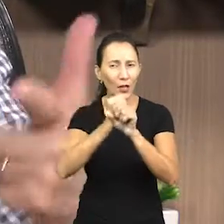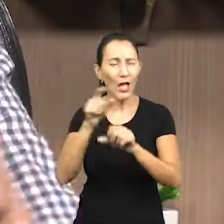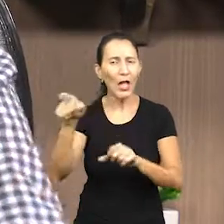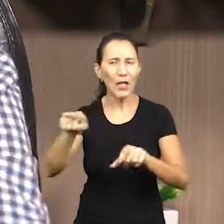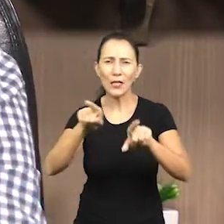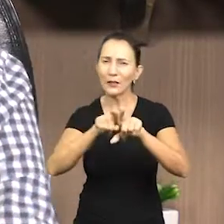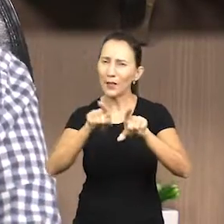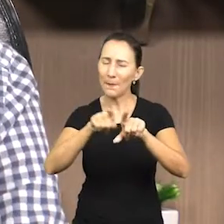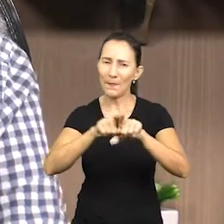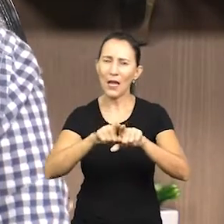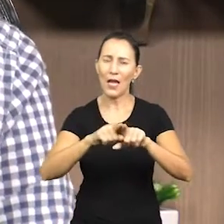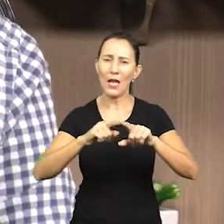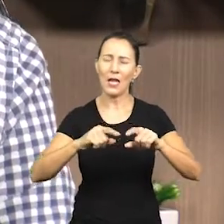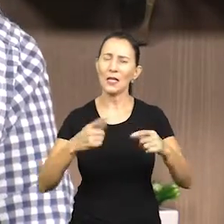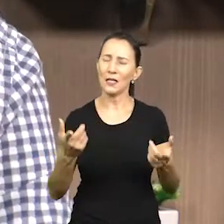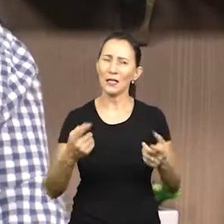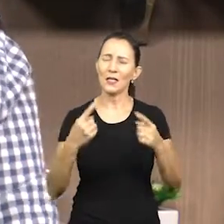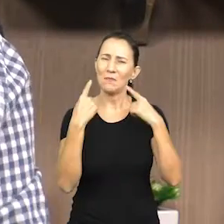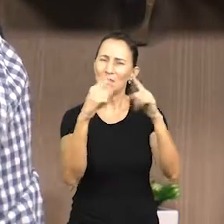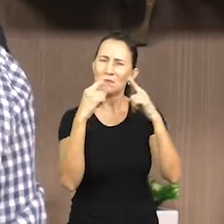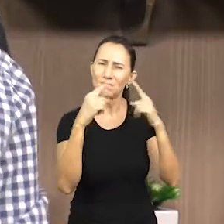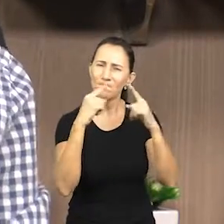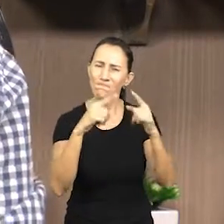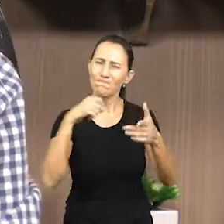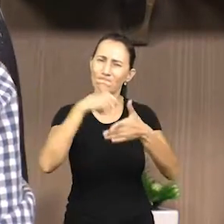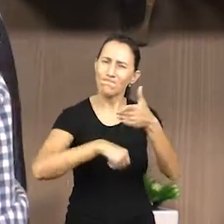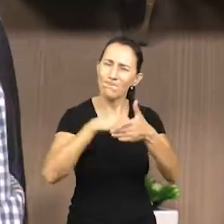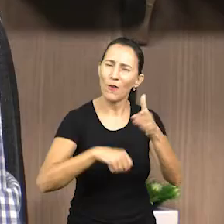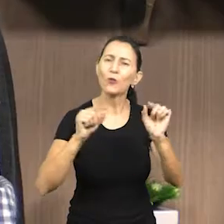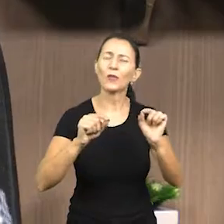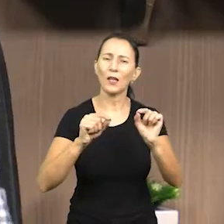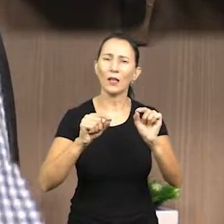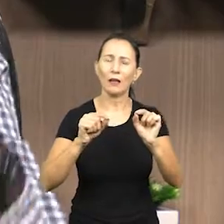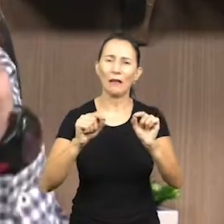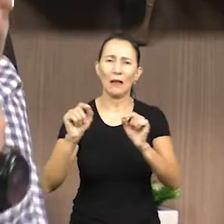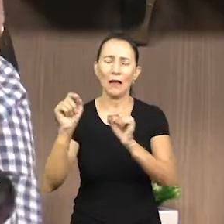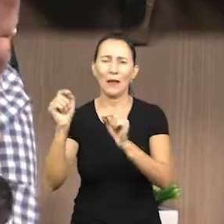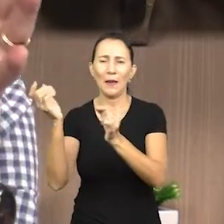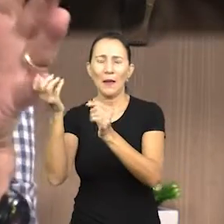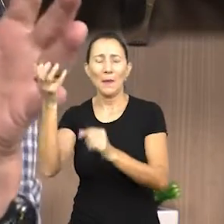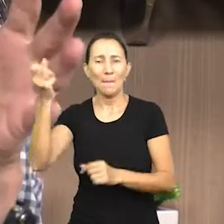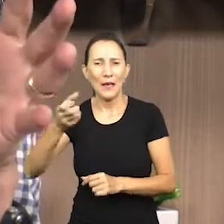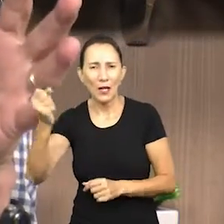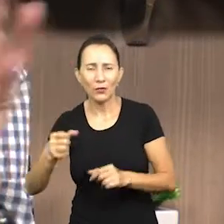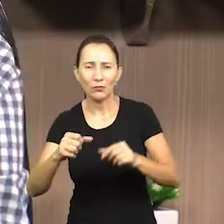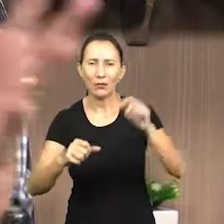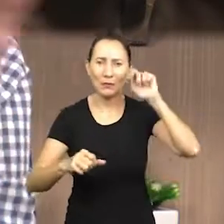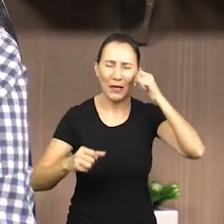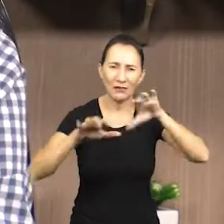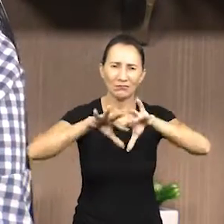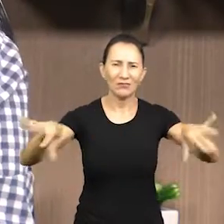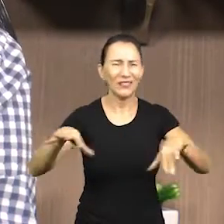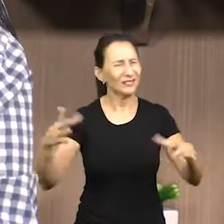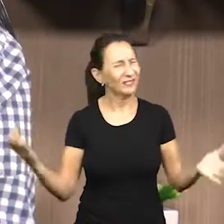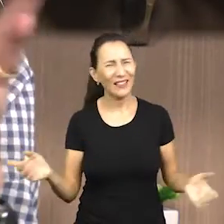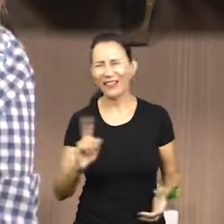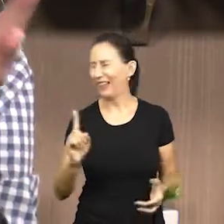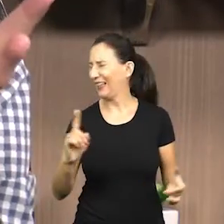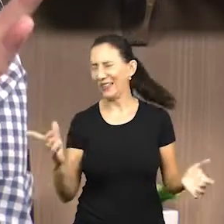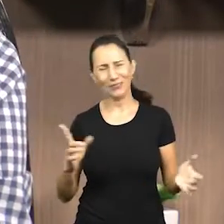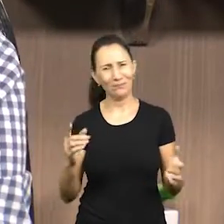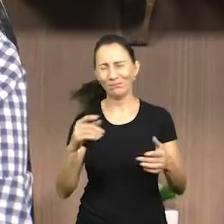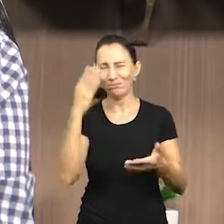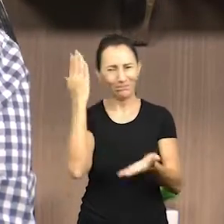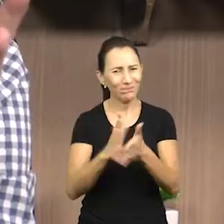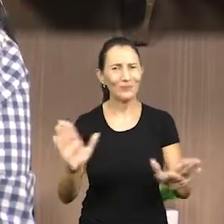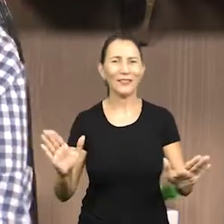contra a lei do apartheid. Então, o que assusta é que existem cristãos que não salgam onde